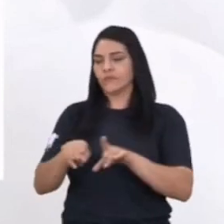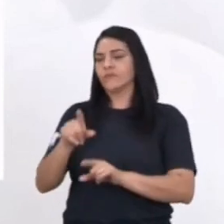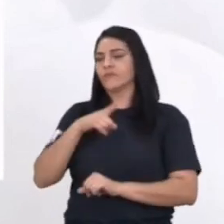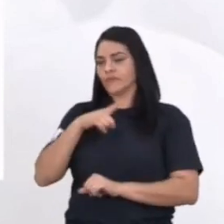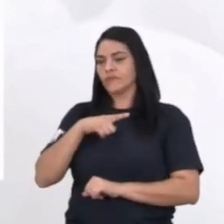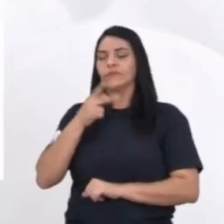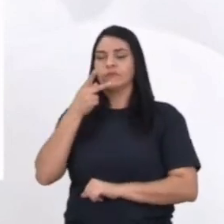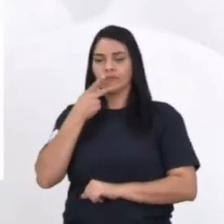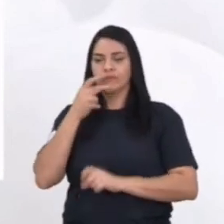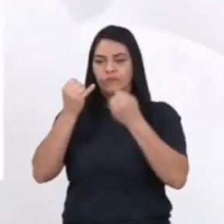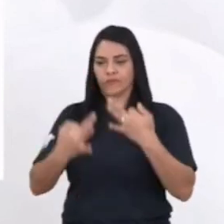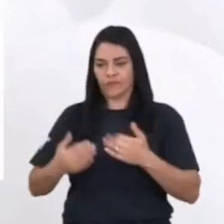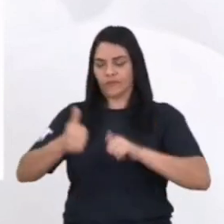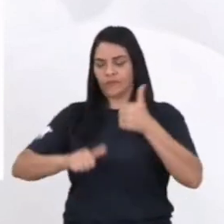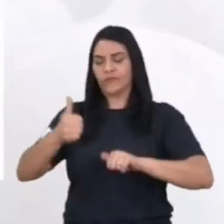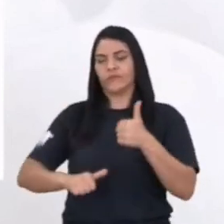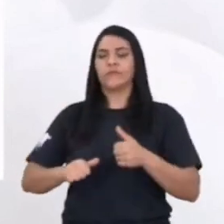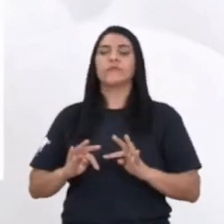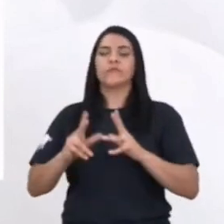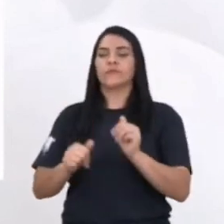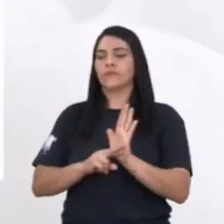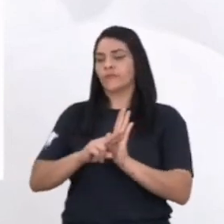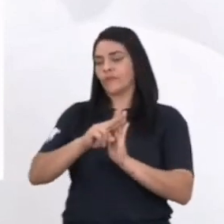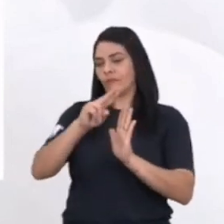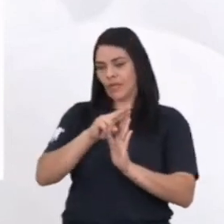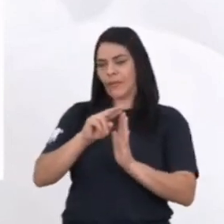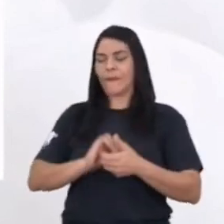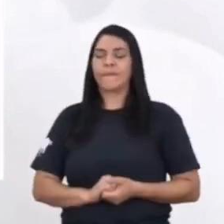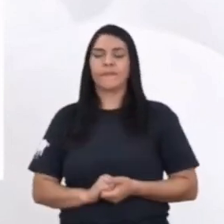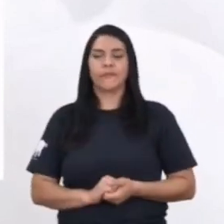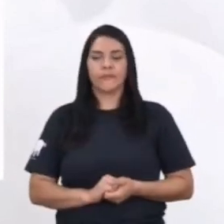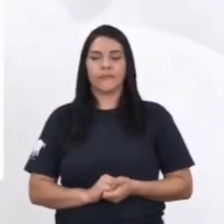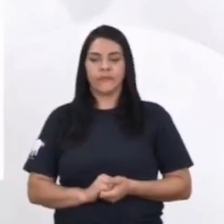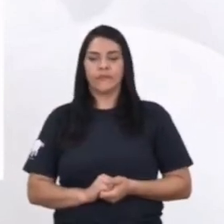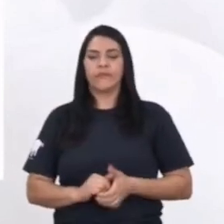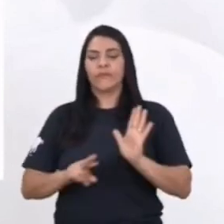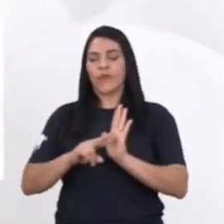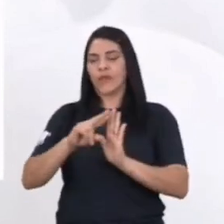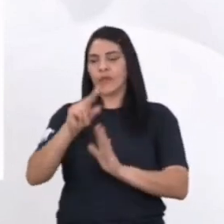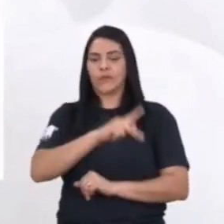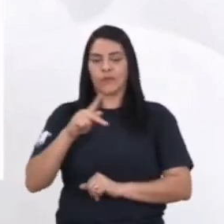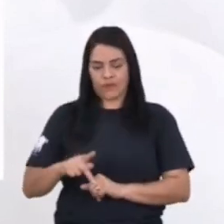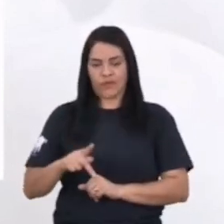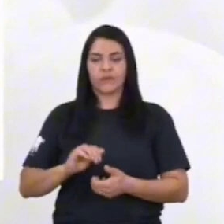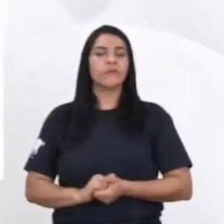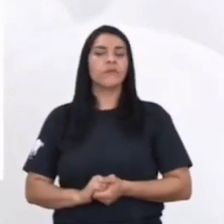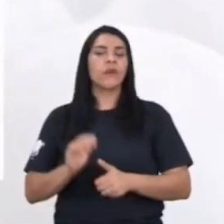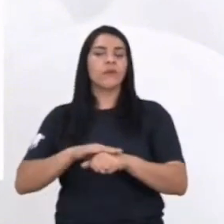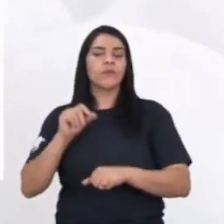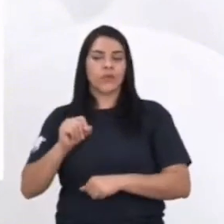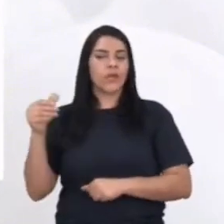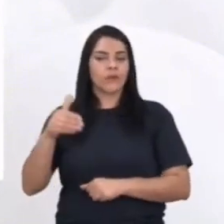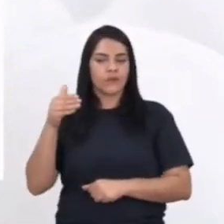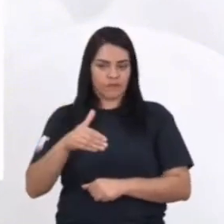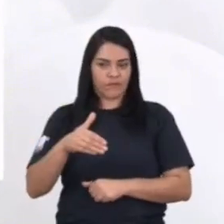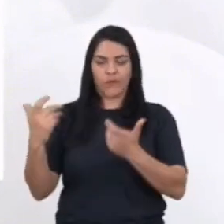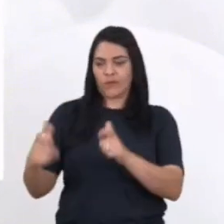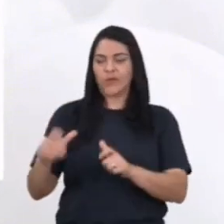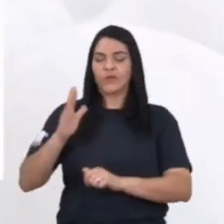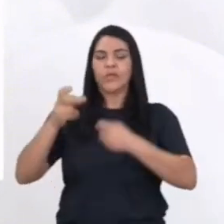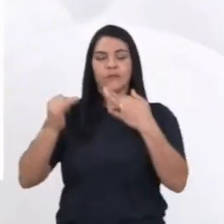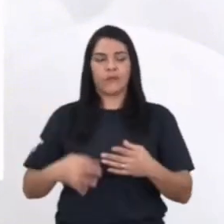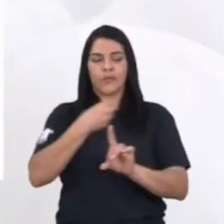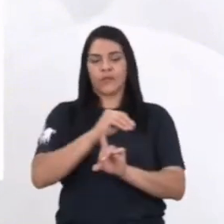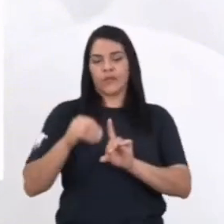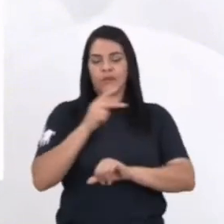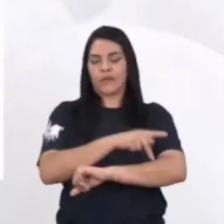pouquinho da avaliação diagnóstica, e também os relatórios que... Enfim, cortou ali um pouquinho, mas é relatório para os professores, que vão justamente atuar neste local que eu falei da intervenção